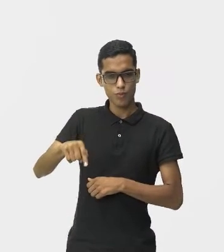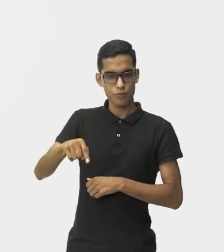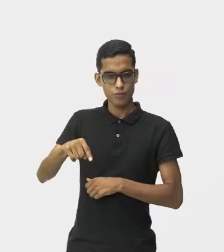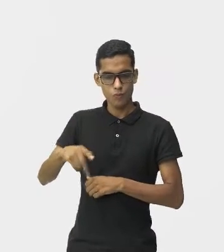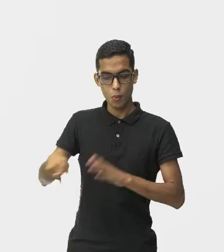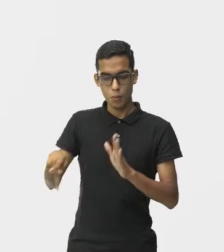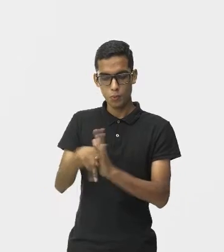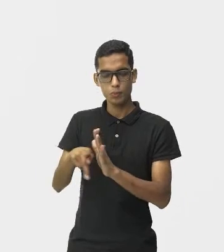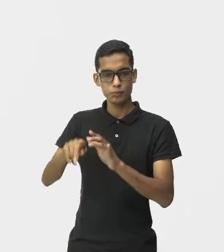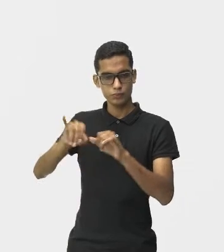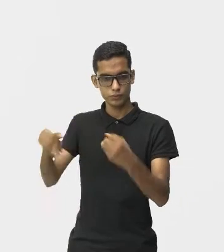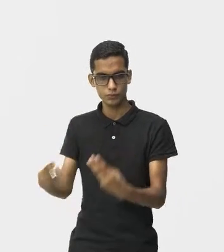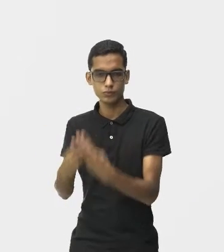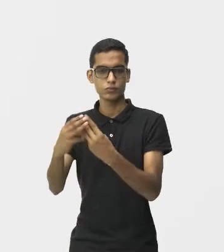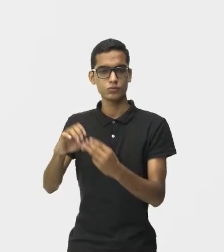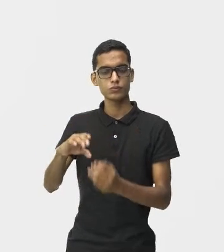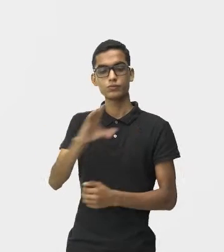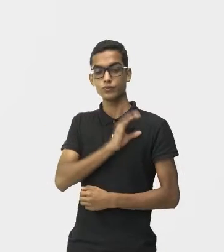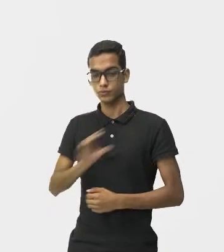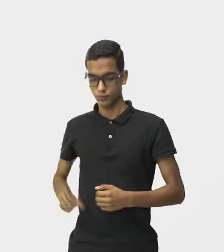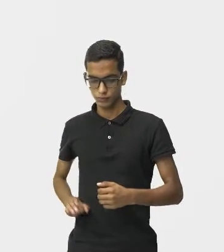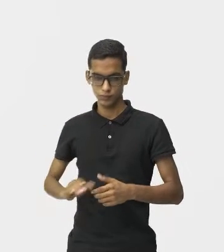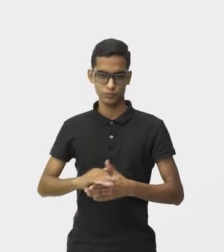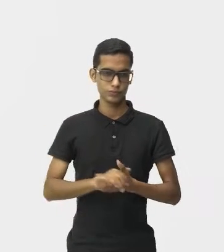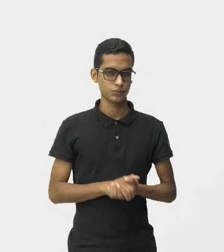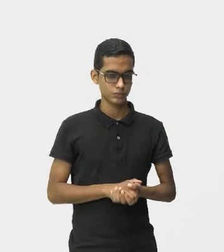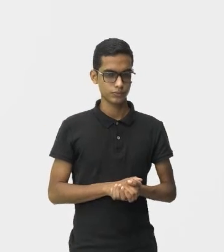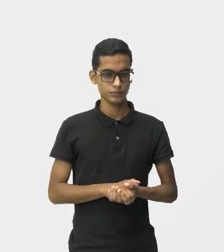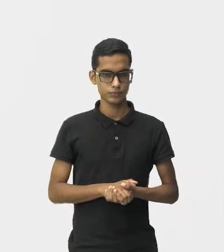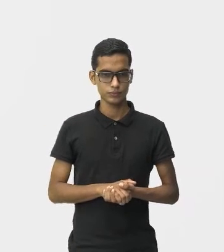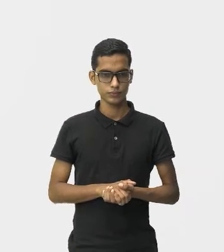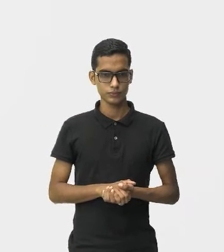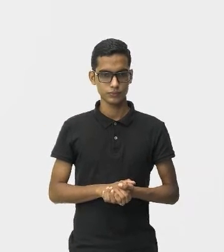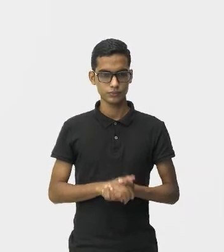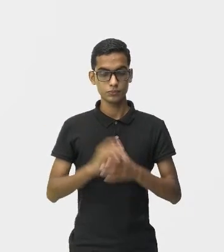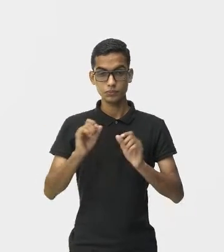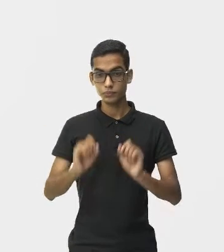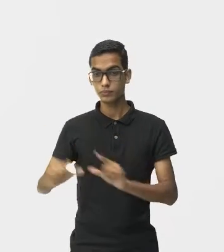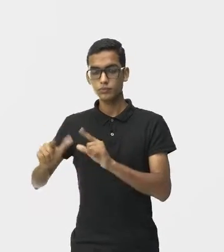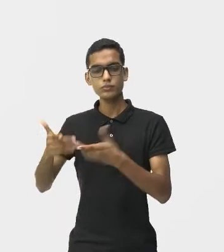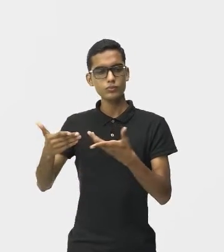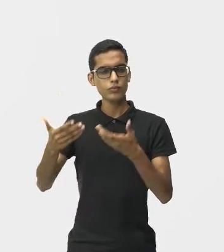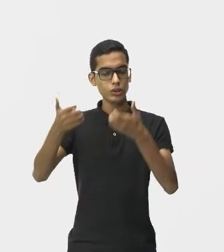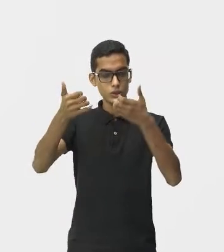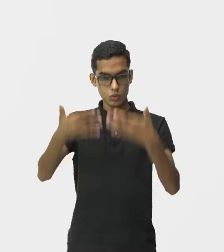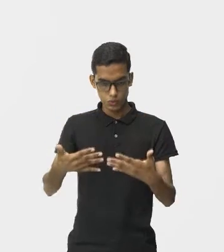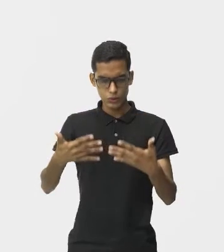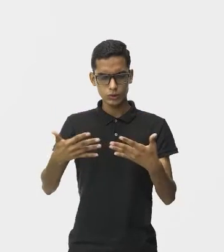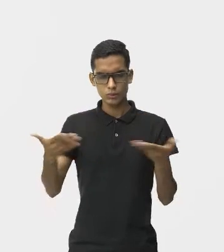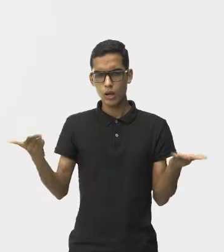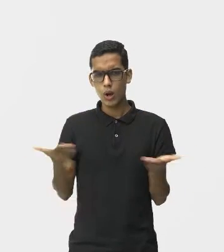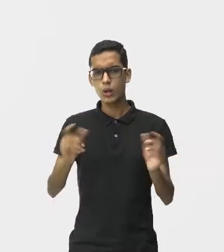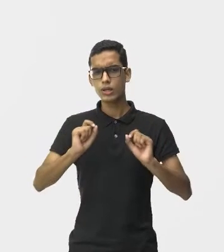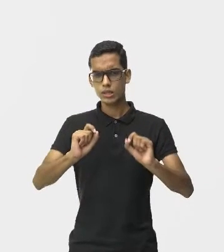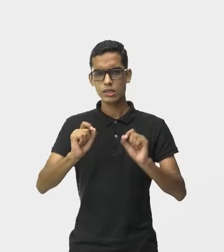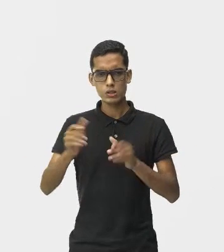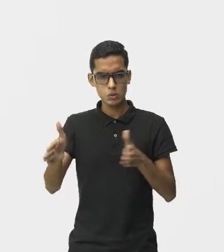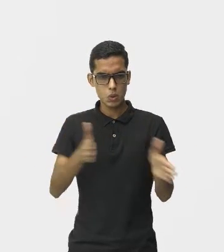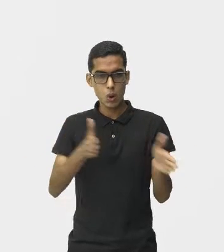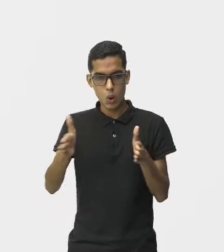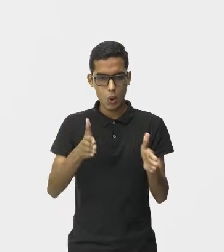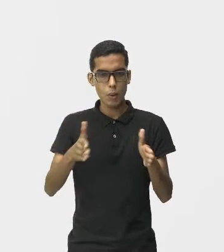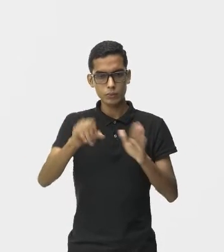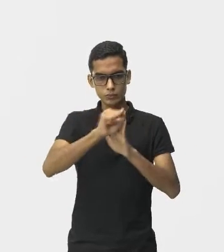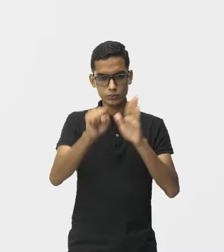a política do pão e circo de forma mais aprofundada, mas é interessante a gente frisar que nesse período, a partir lá do século